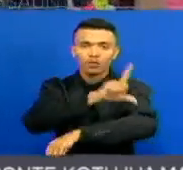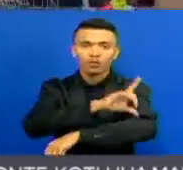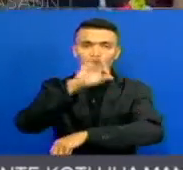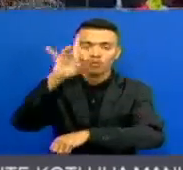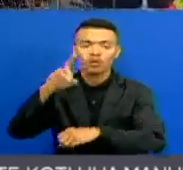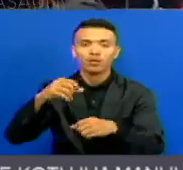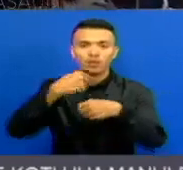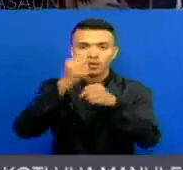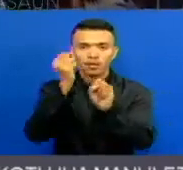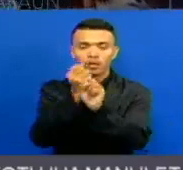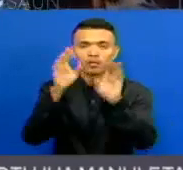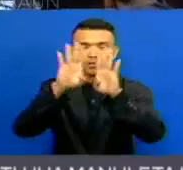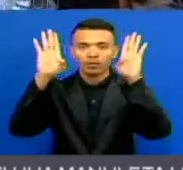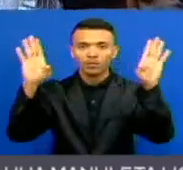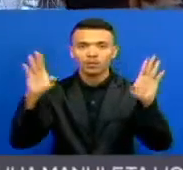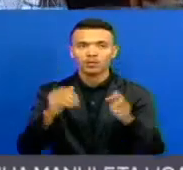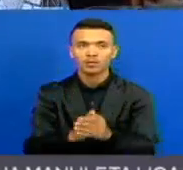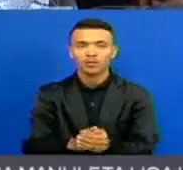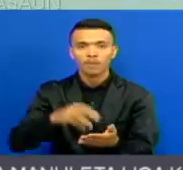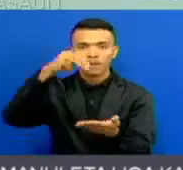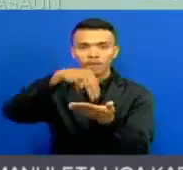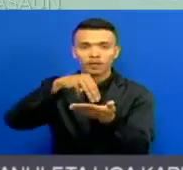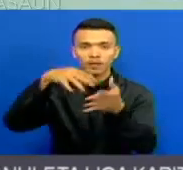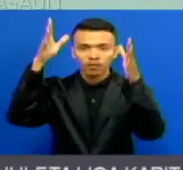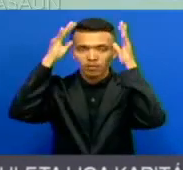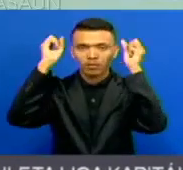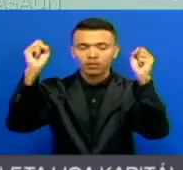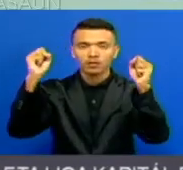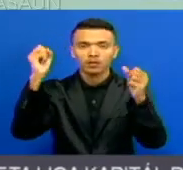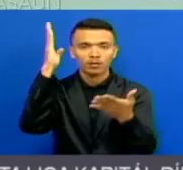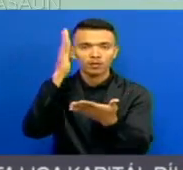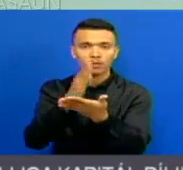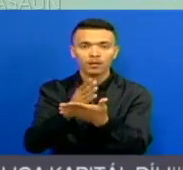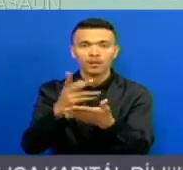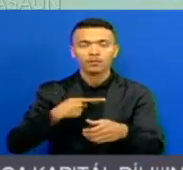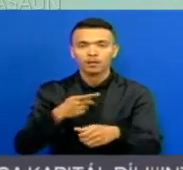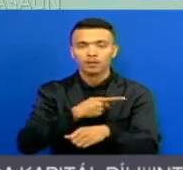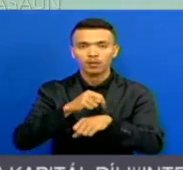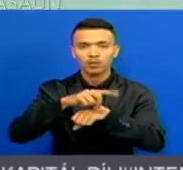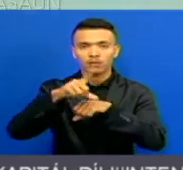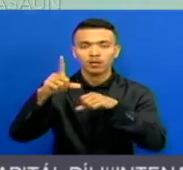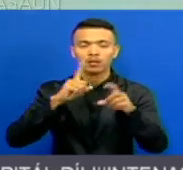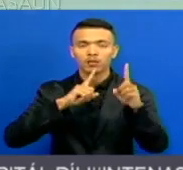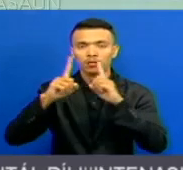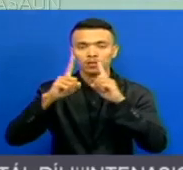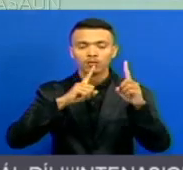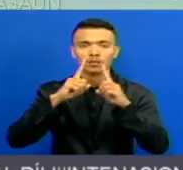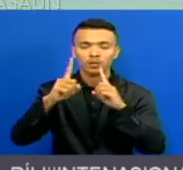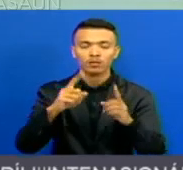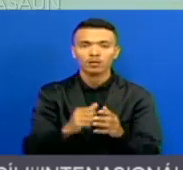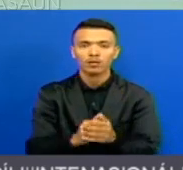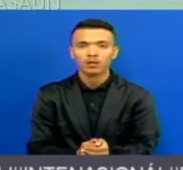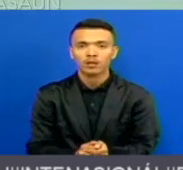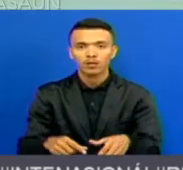festado atual promulgação. Matéria né, presidente veta, haruka me parlamento, parlamento confirma date. Então,